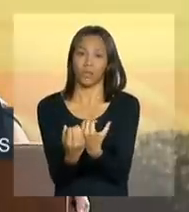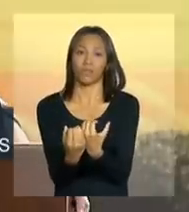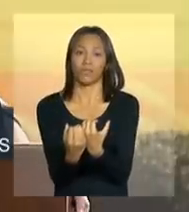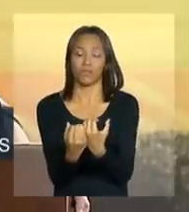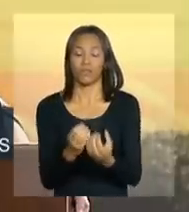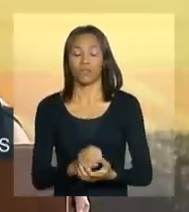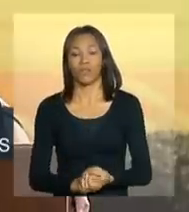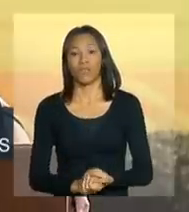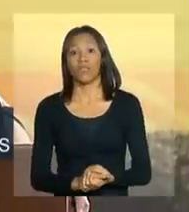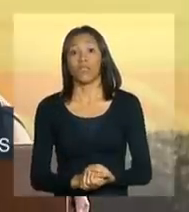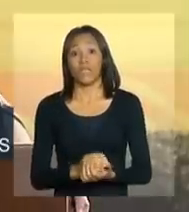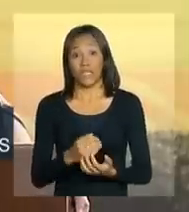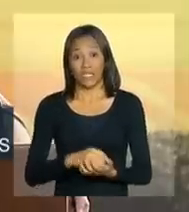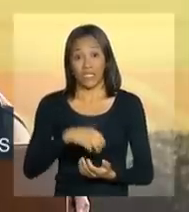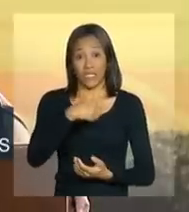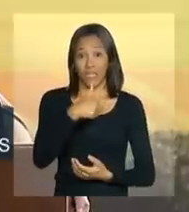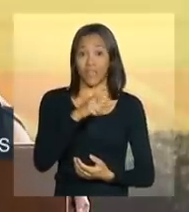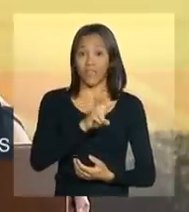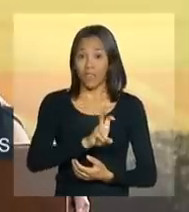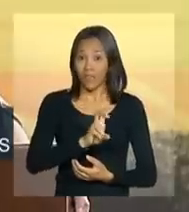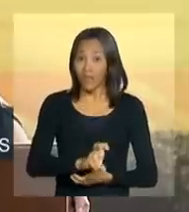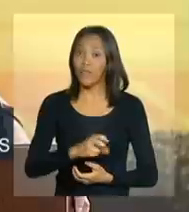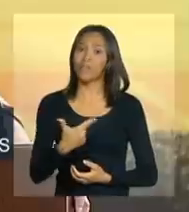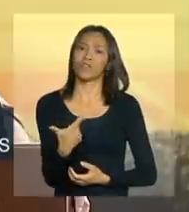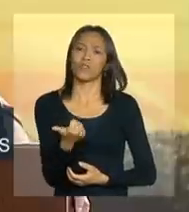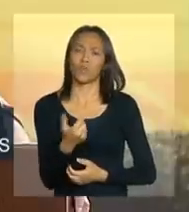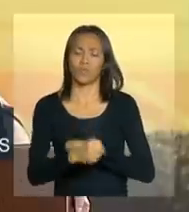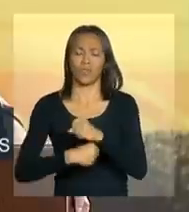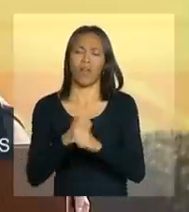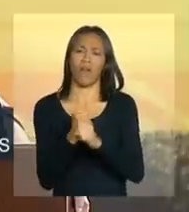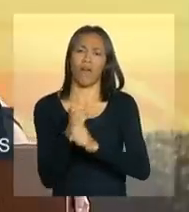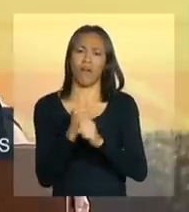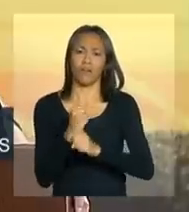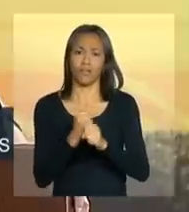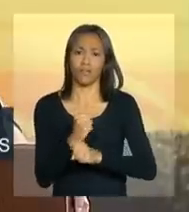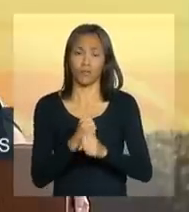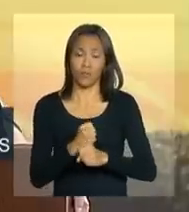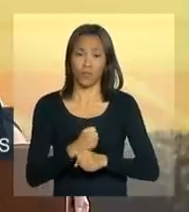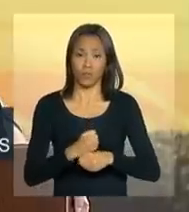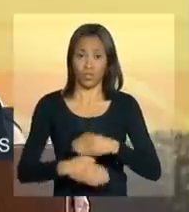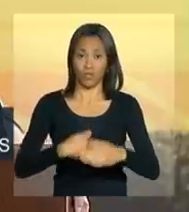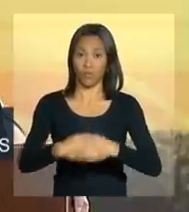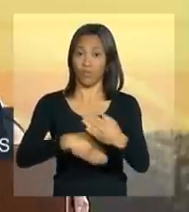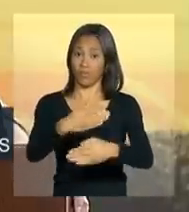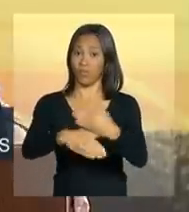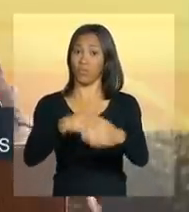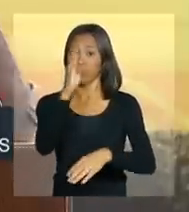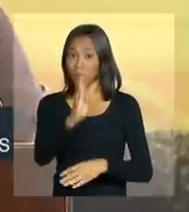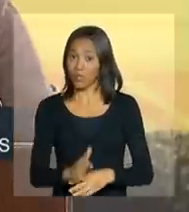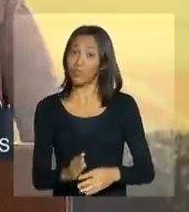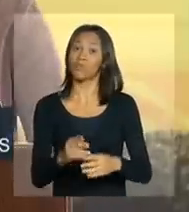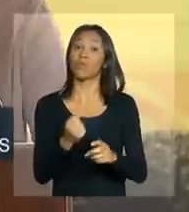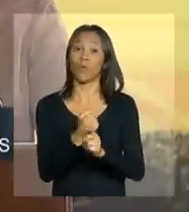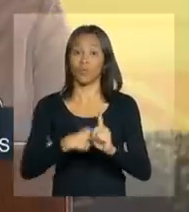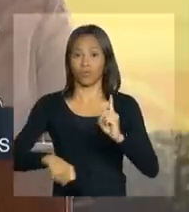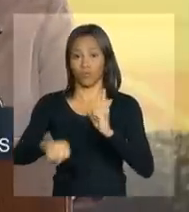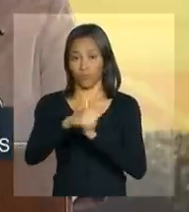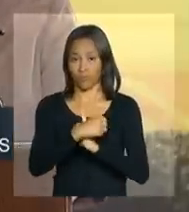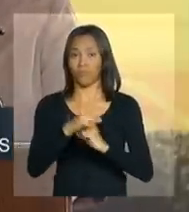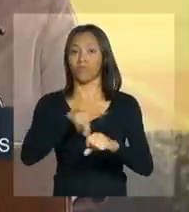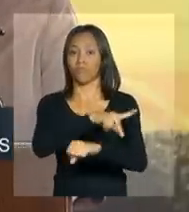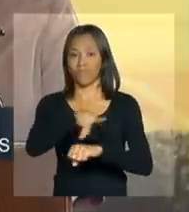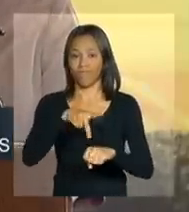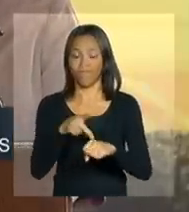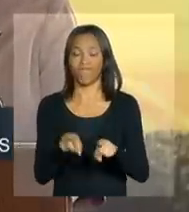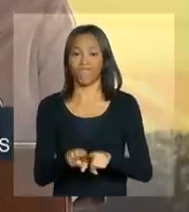512 anos de Brasil como nação e como sociedade democrática